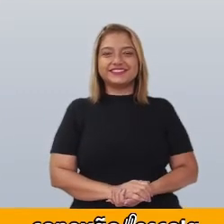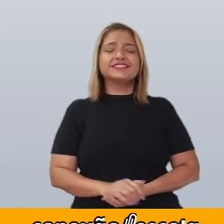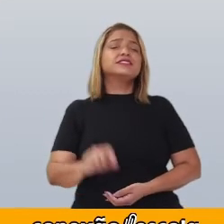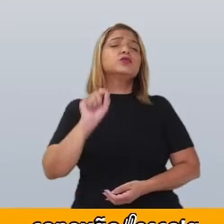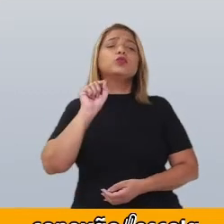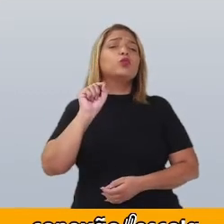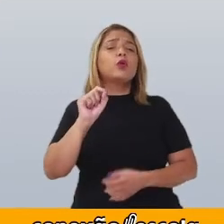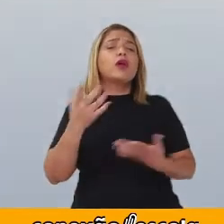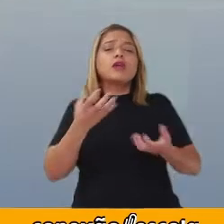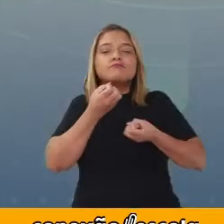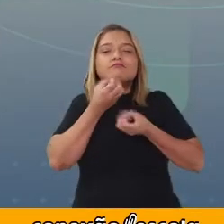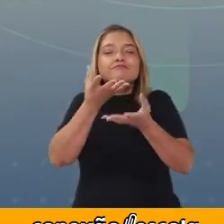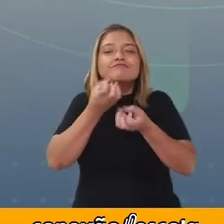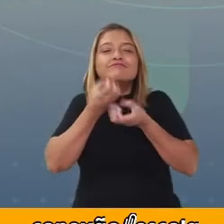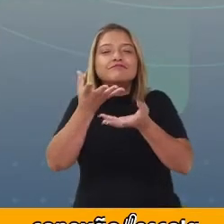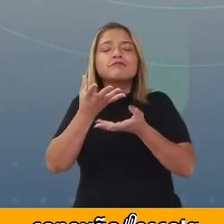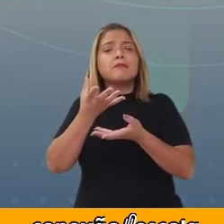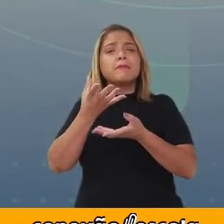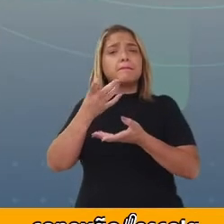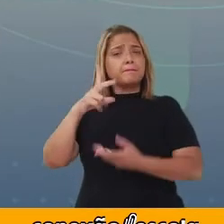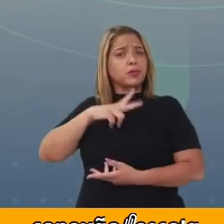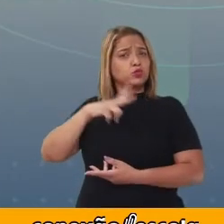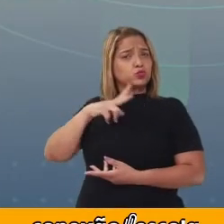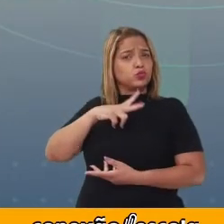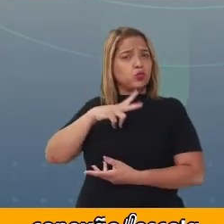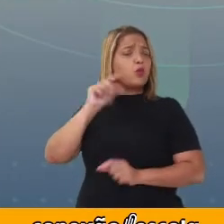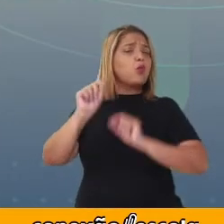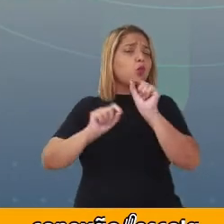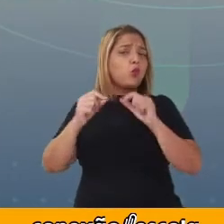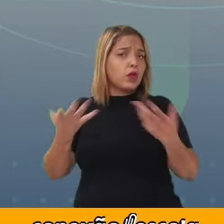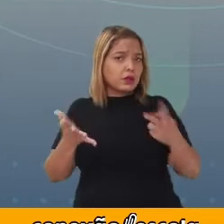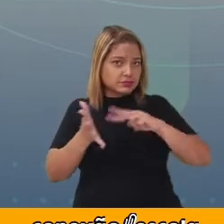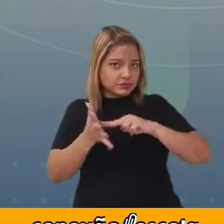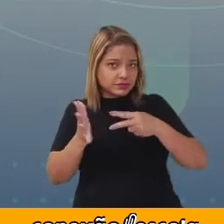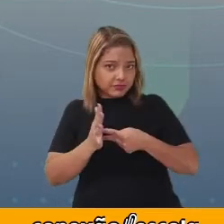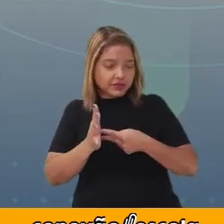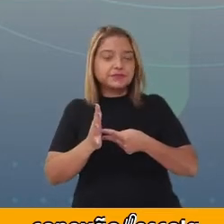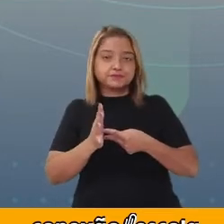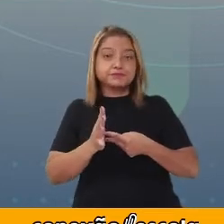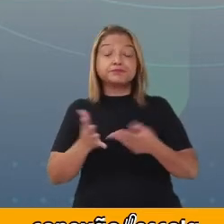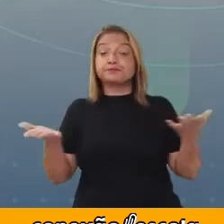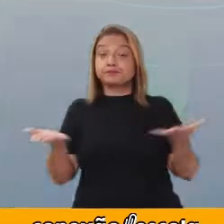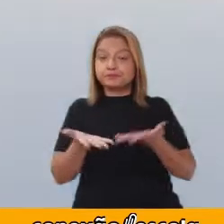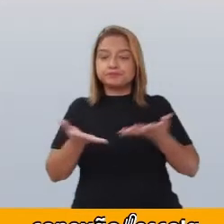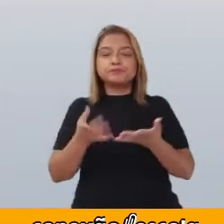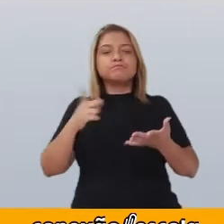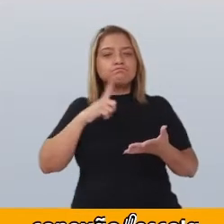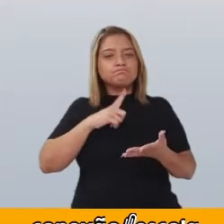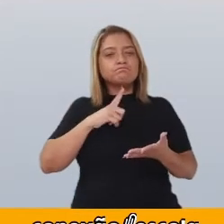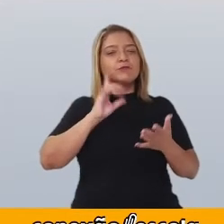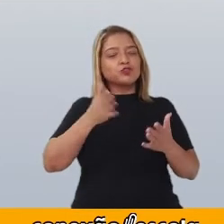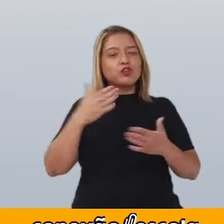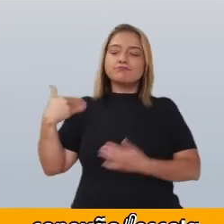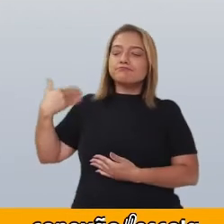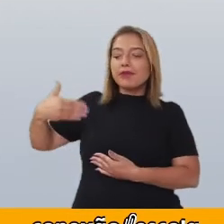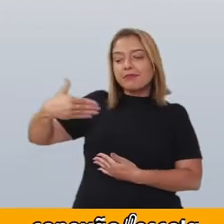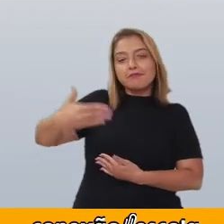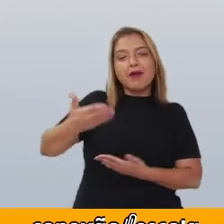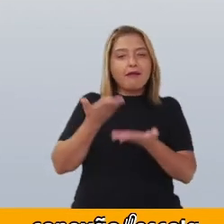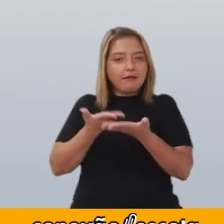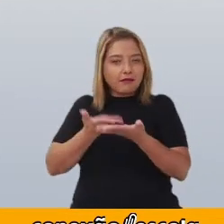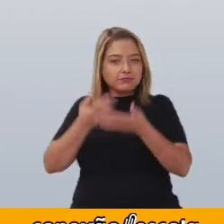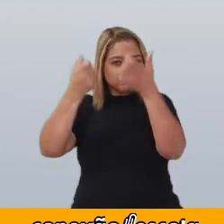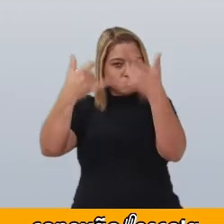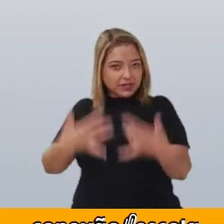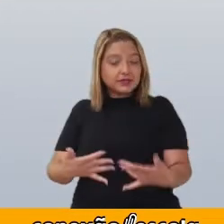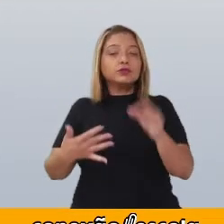O que são relatos pessoais? Bom, nessa sequência didática, você vai